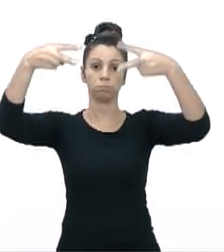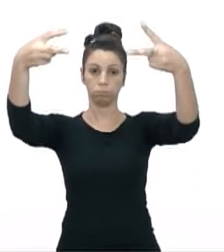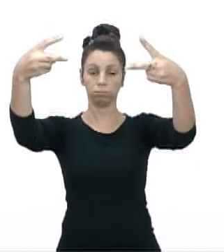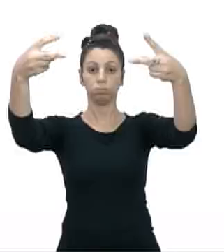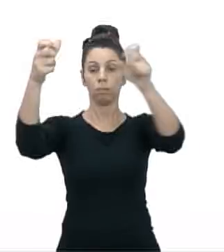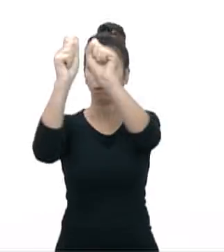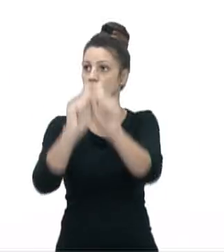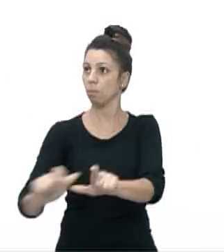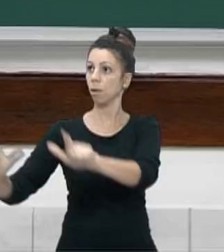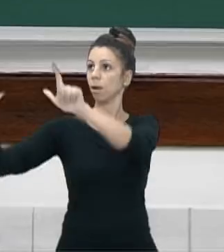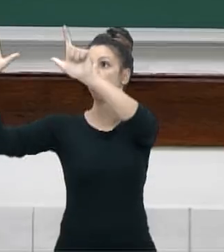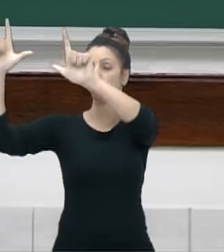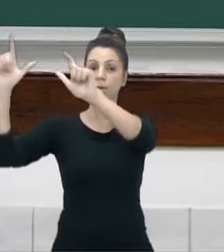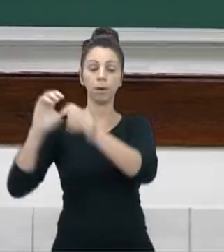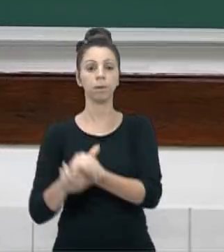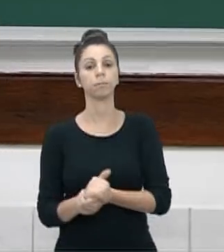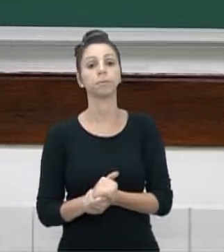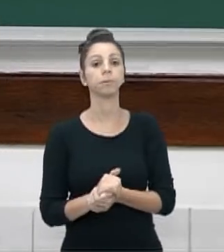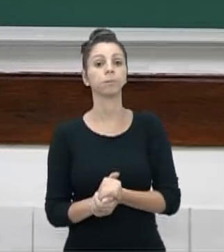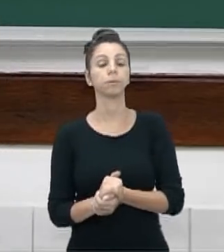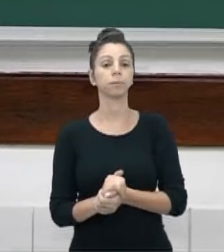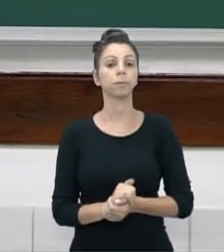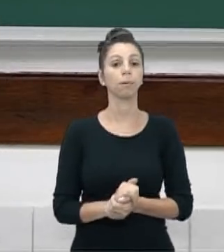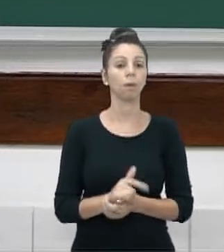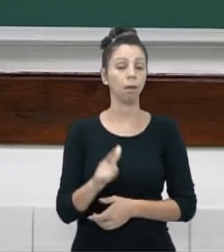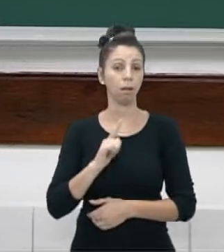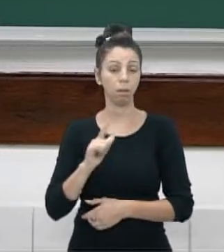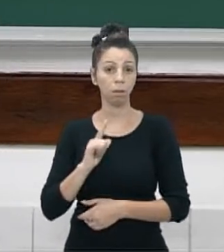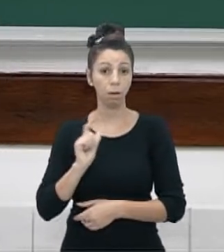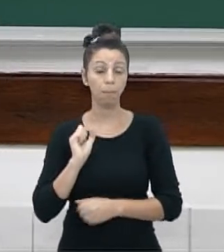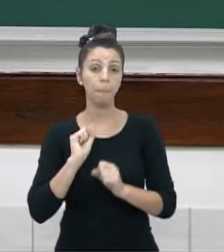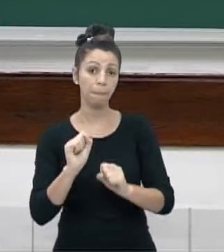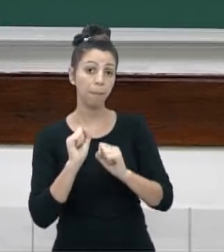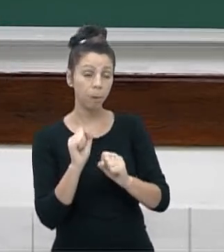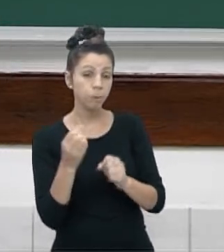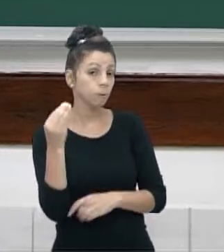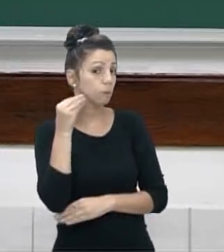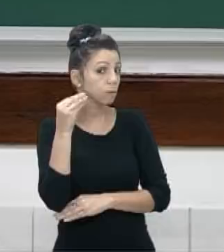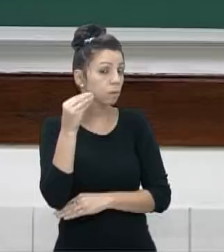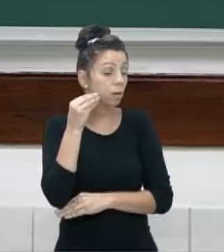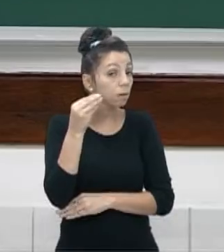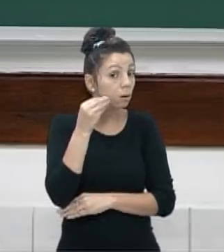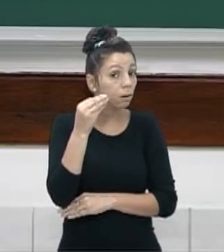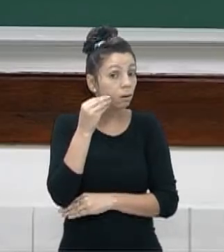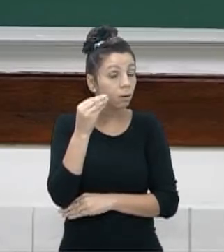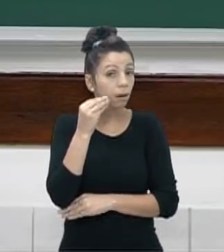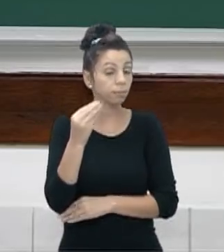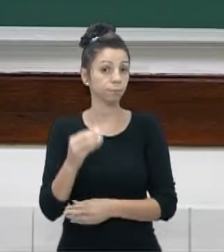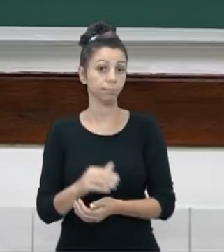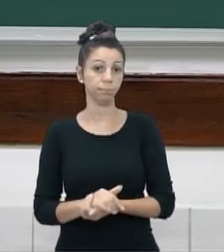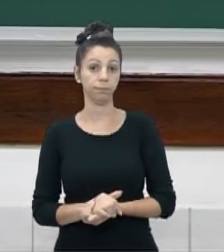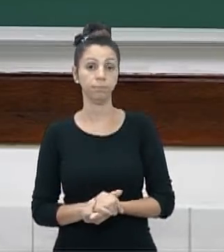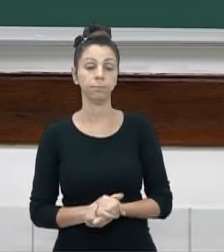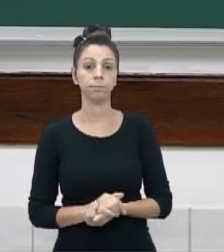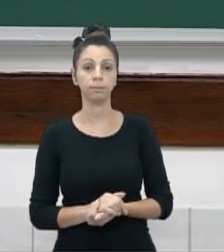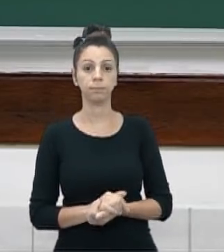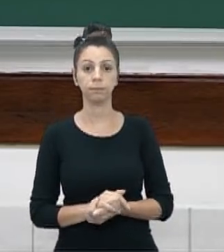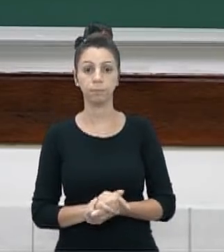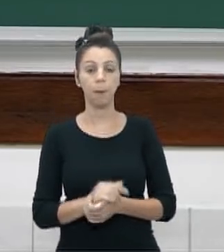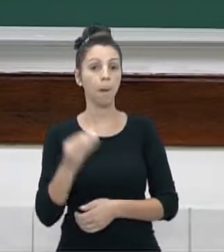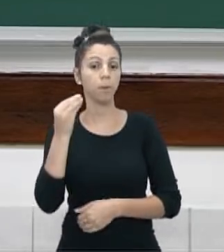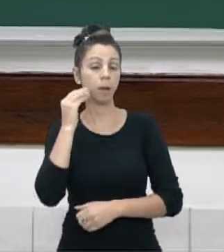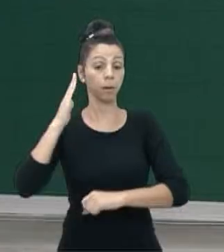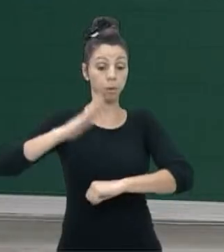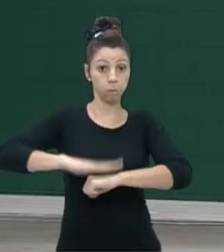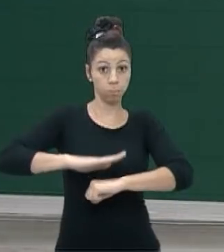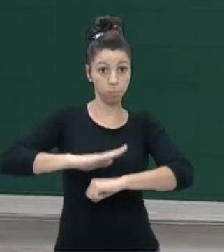essa possibilidade. Se não tiver, né, vocês já têm condições de tentar fazer por conta própria, tá? E também, pessoal, proponho